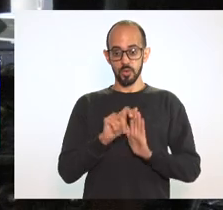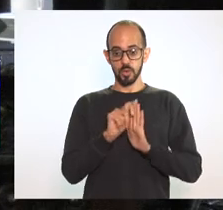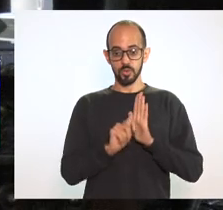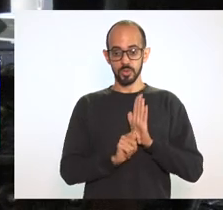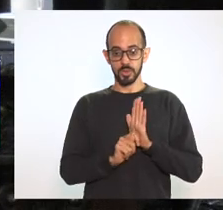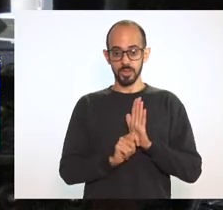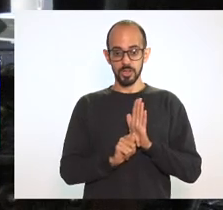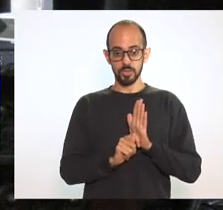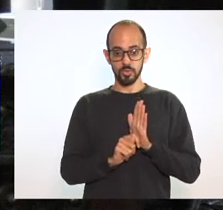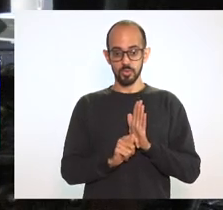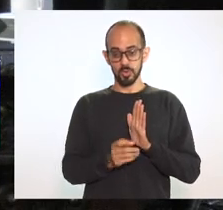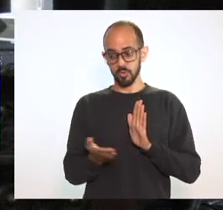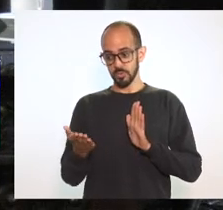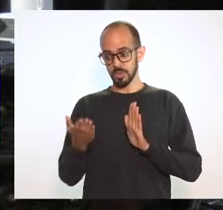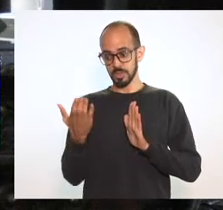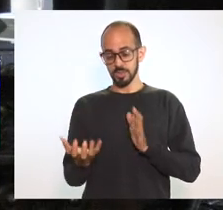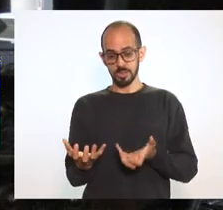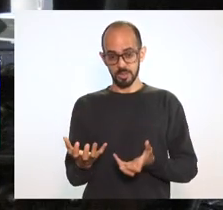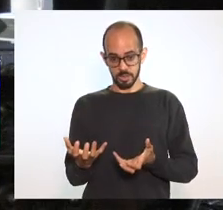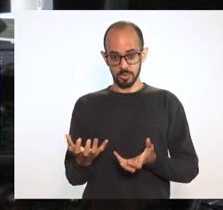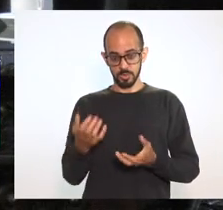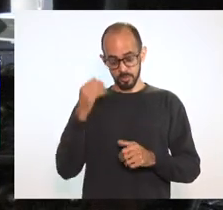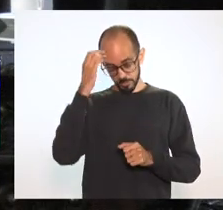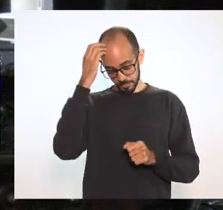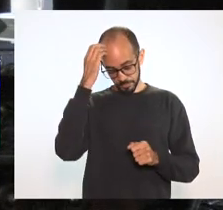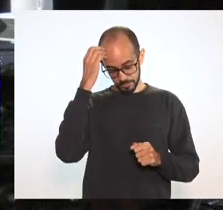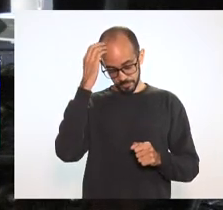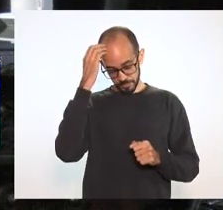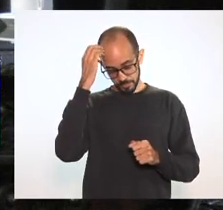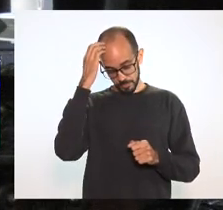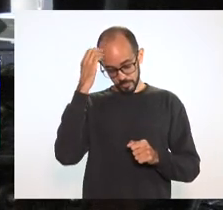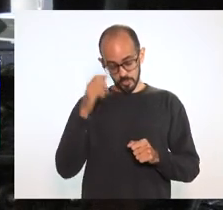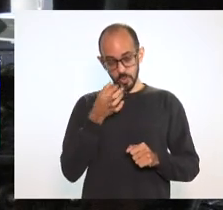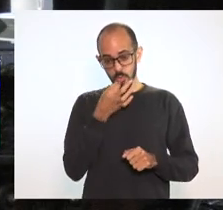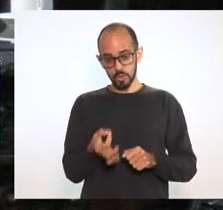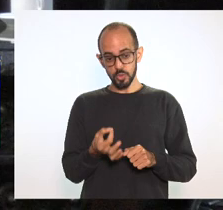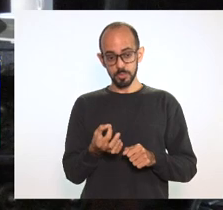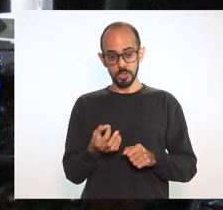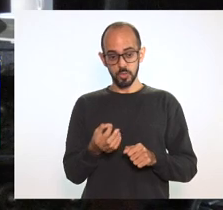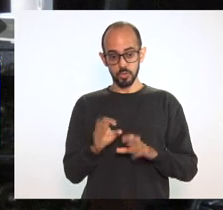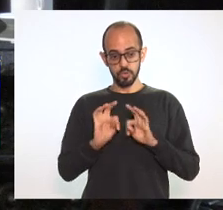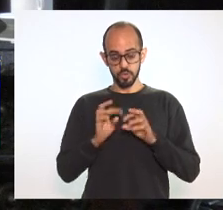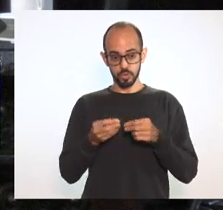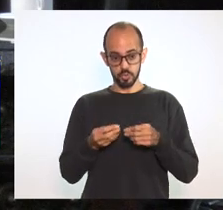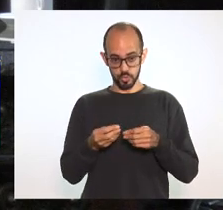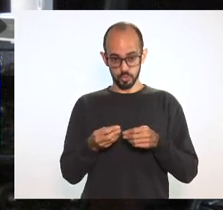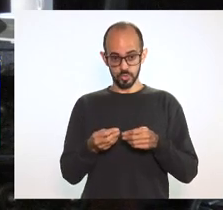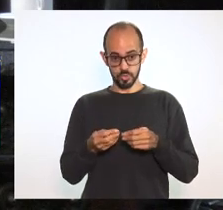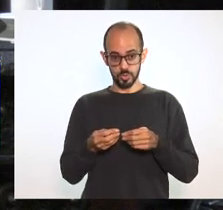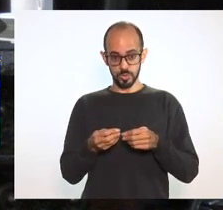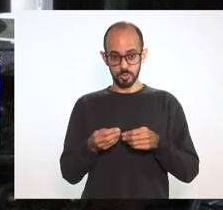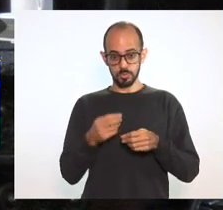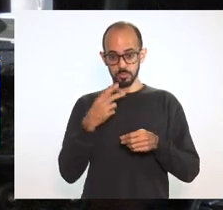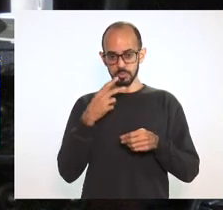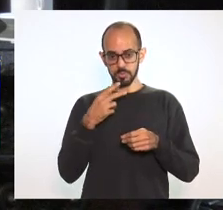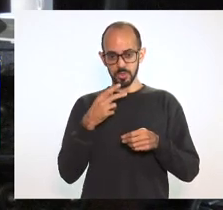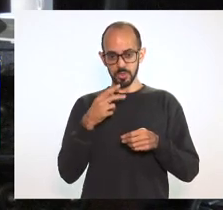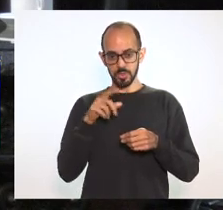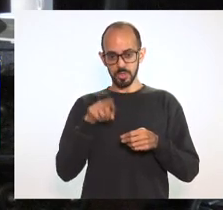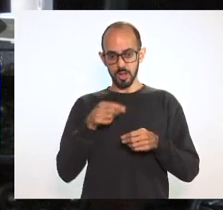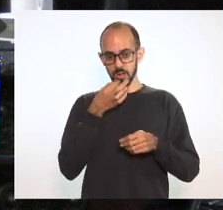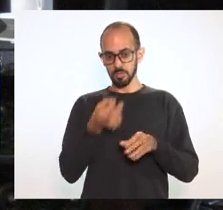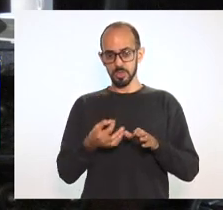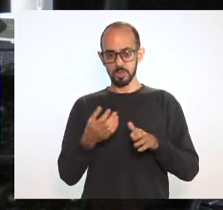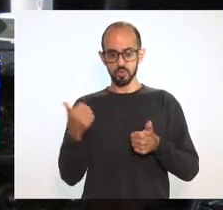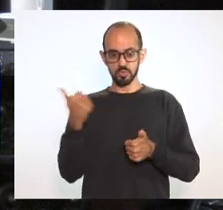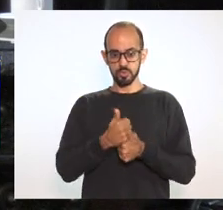deputada Luciana. Então, com os pareceres emitidos, em votação, o substitutivo da CCJ. Senhores que aprovam, permaneçam